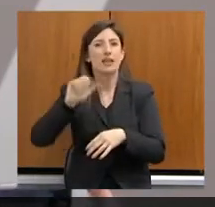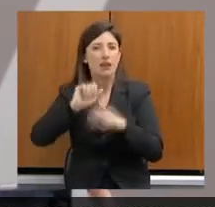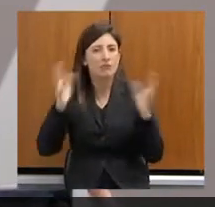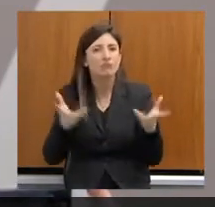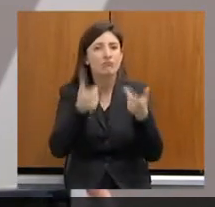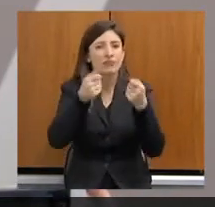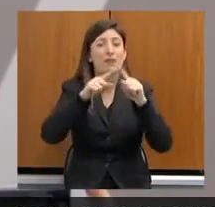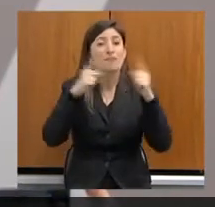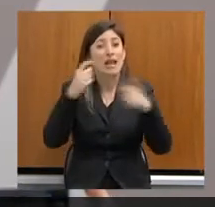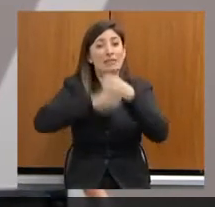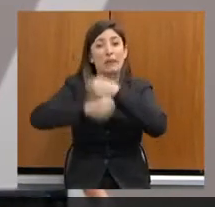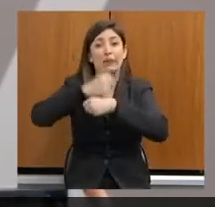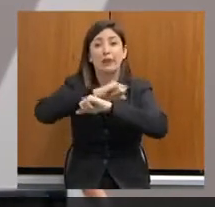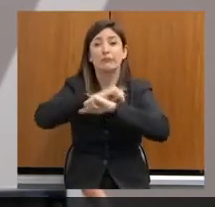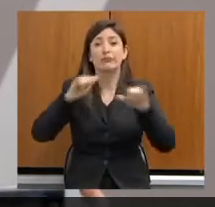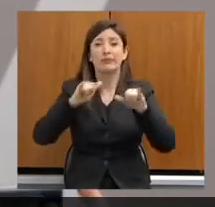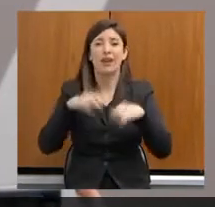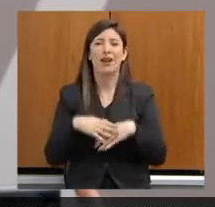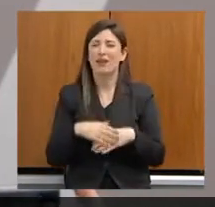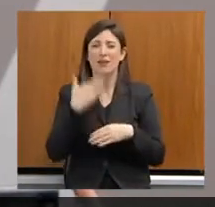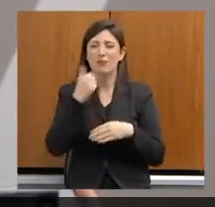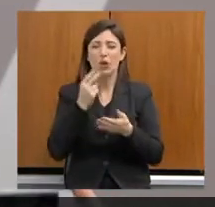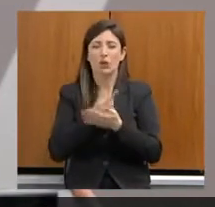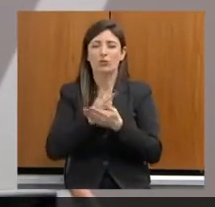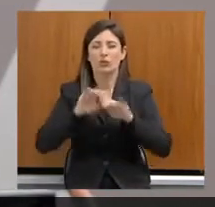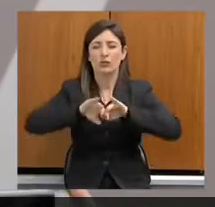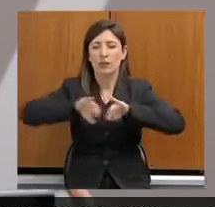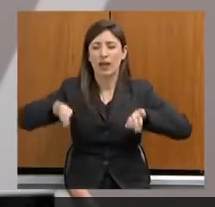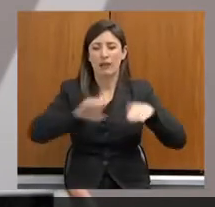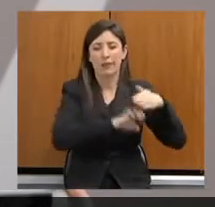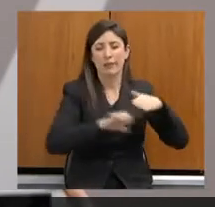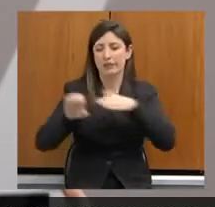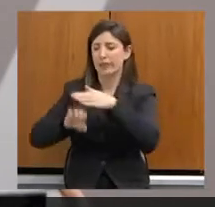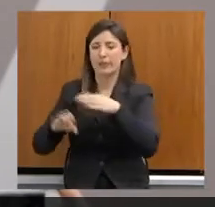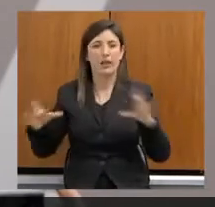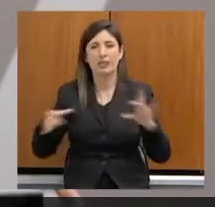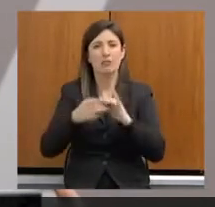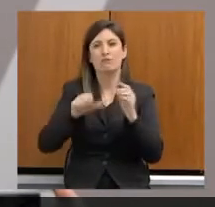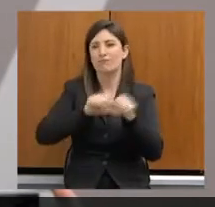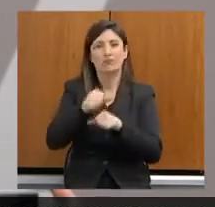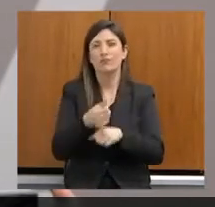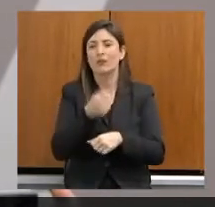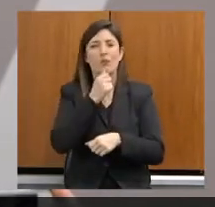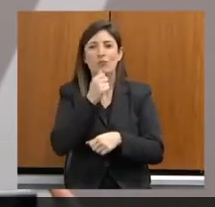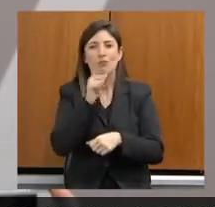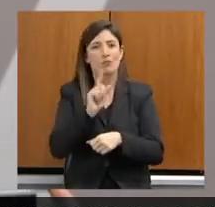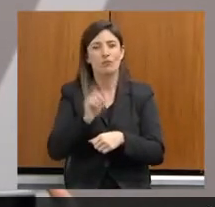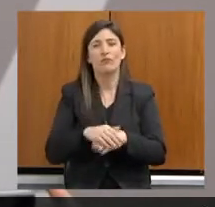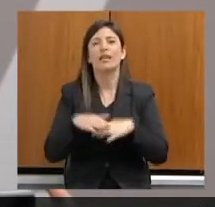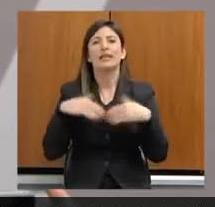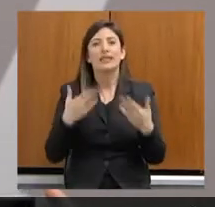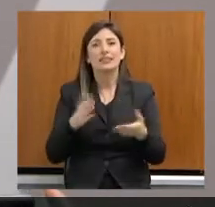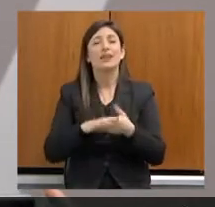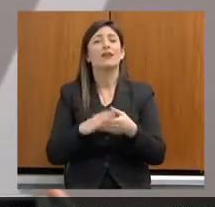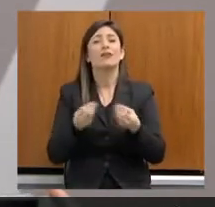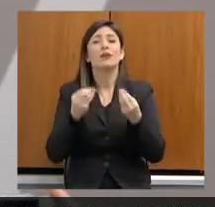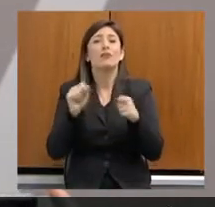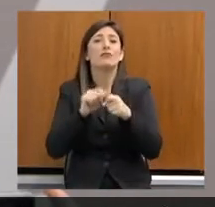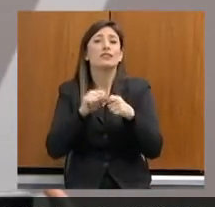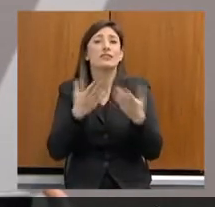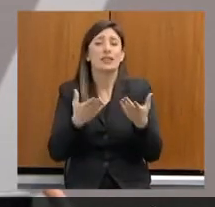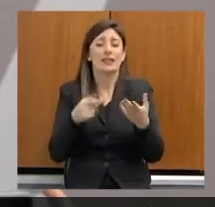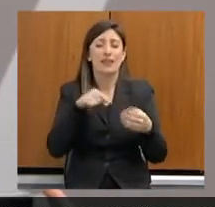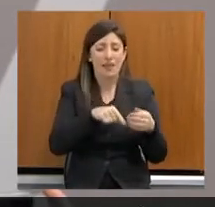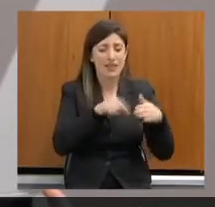essa fusão não seria mais interessante fala-se de pressão social e sindical Então qual o sentido de